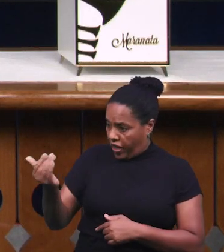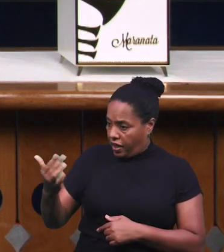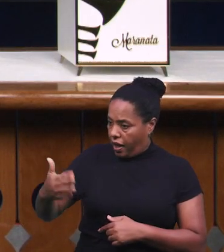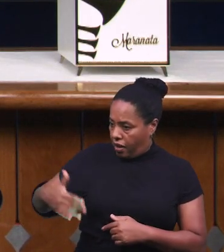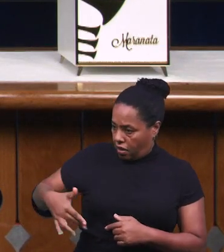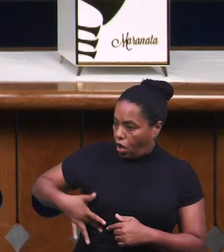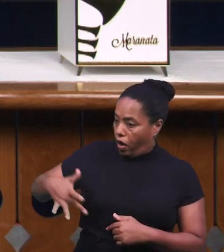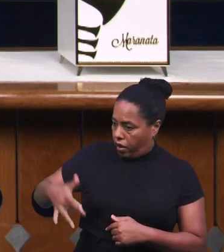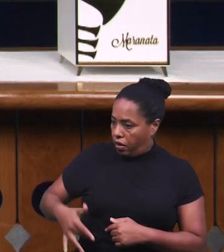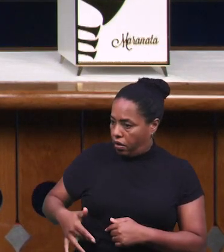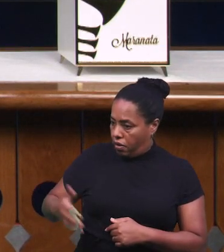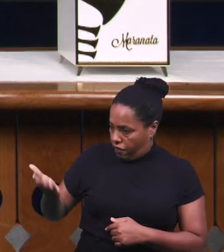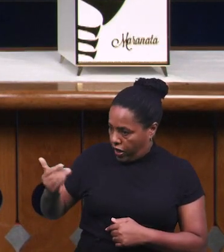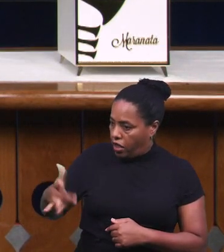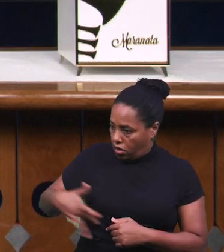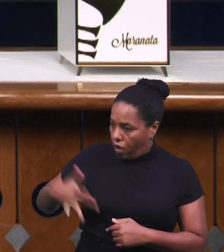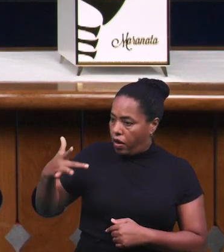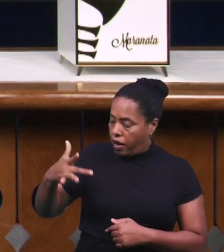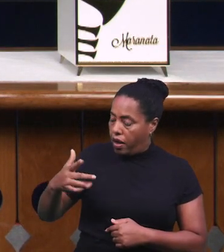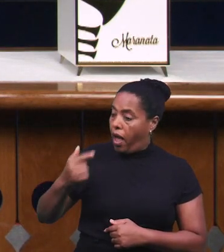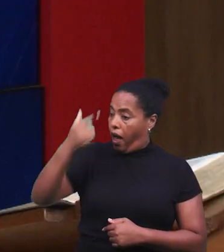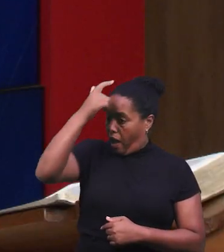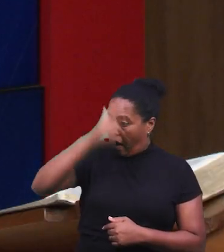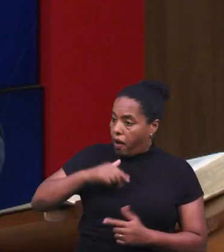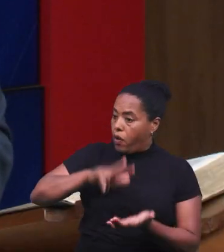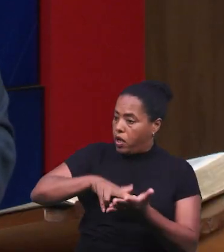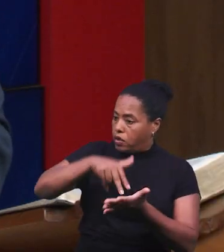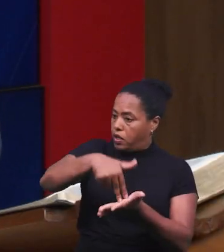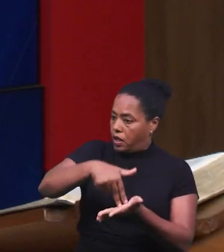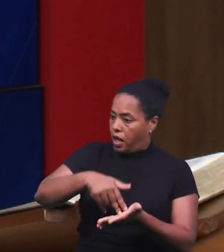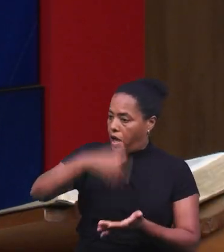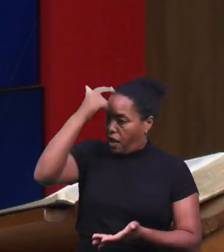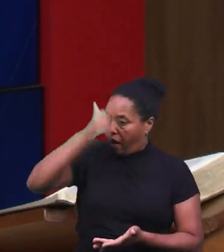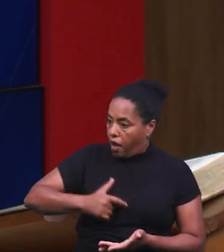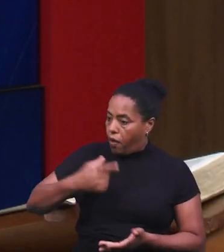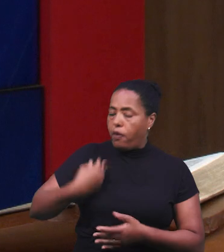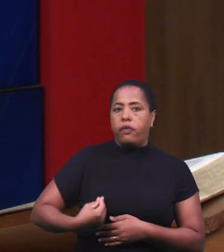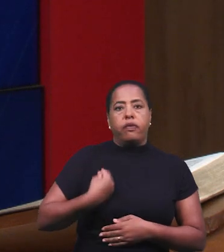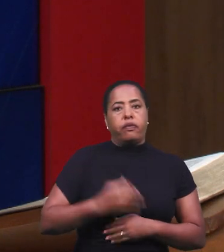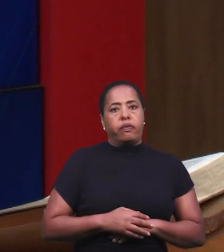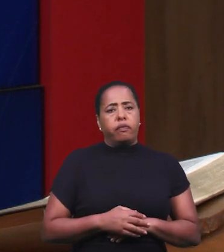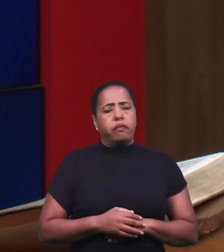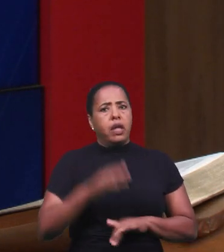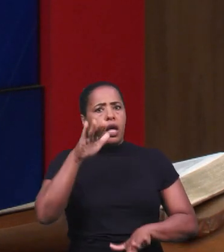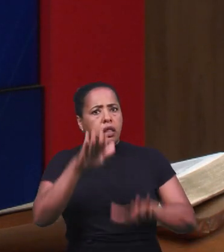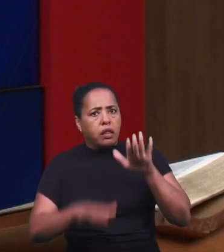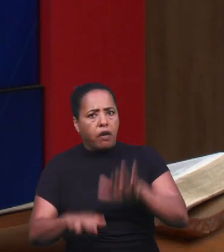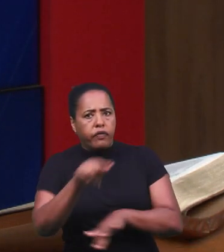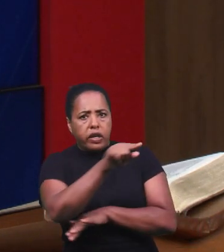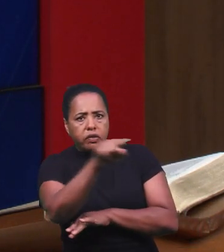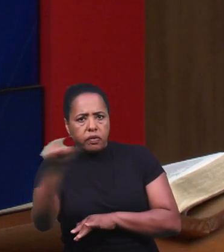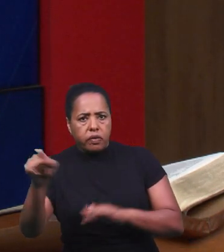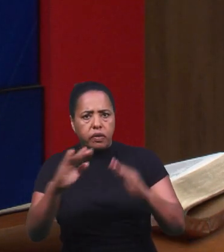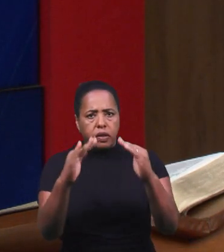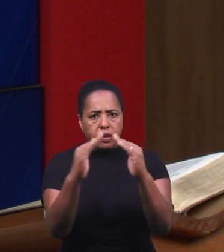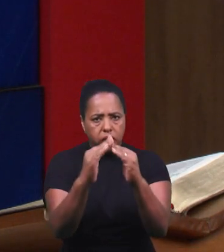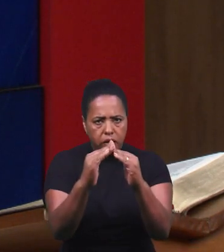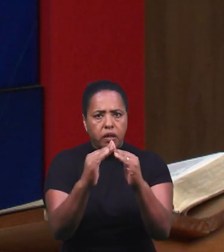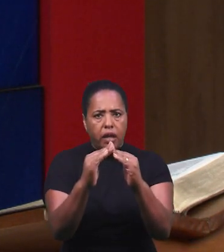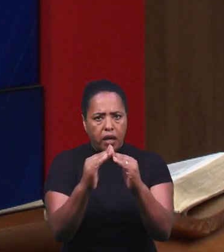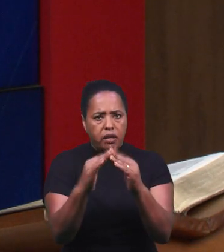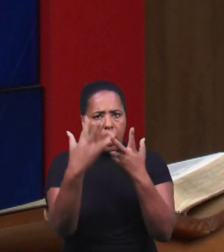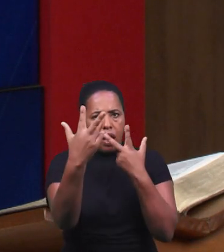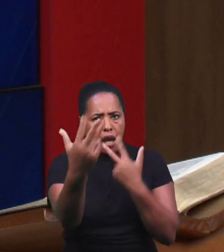eu ressuscitei, eu estou vivo. Talvez alguém que esteja participando de casa agora seja um